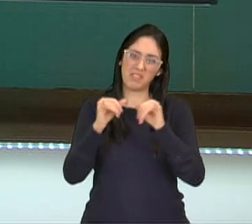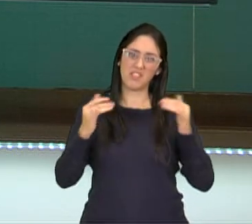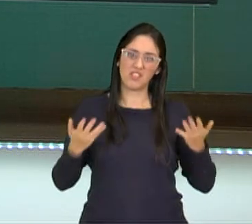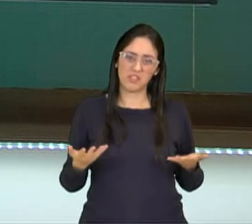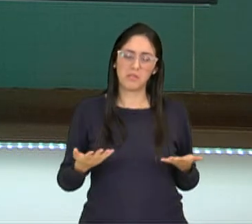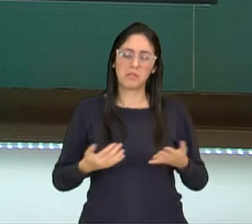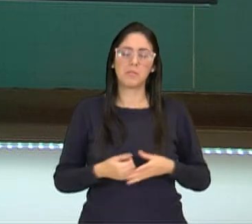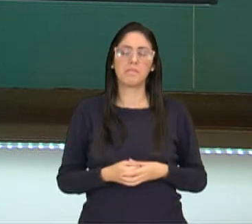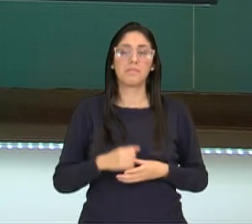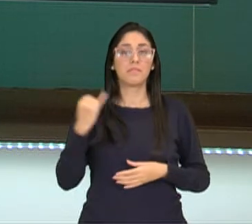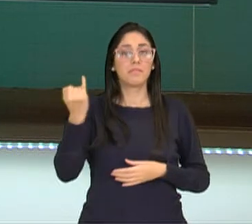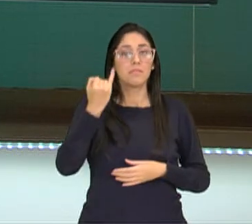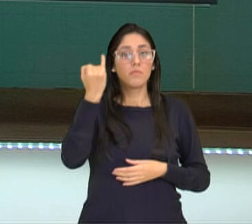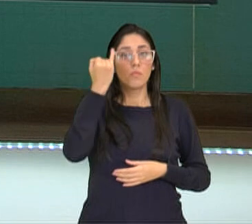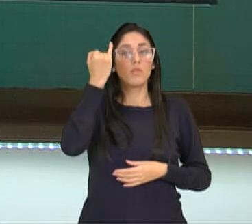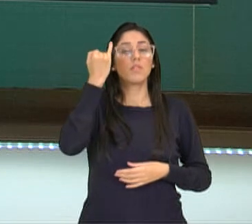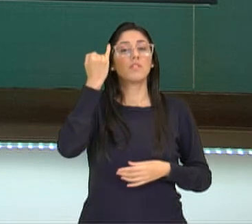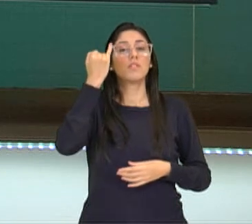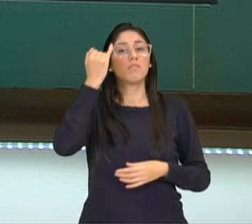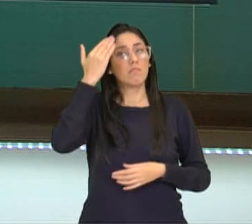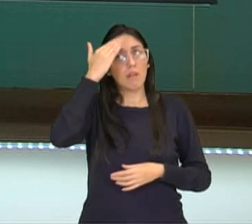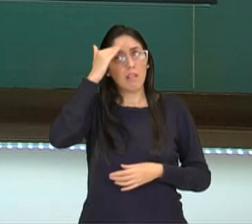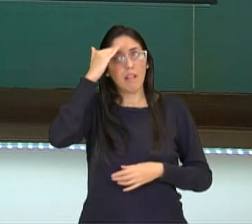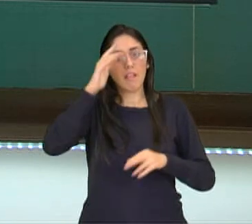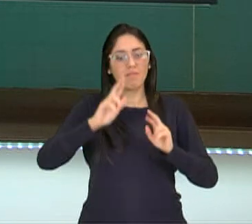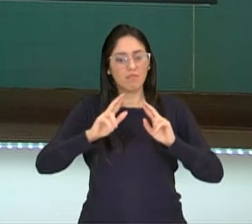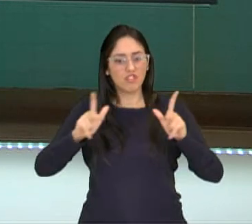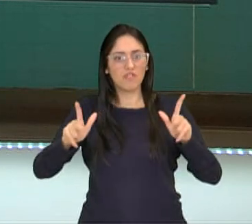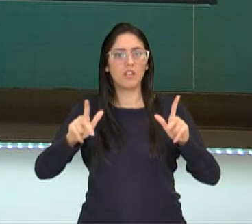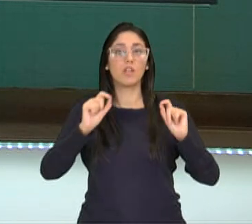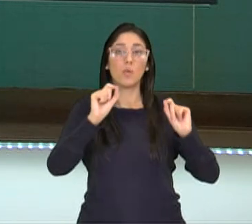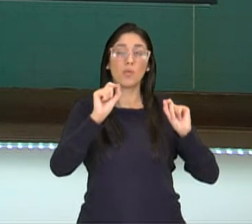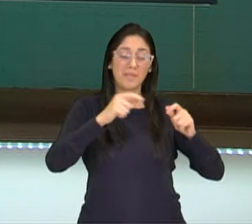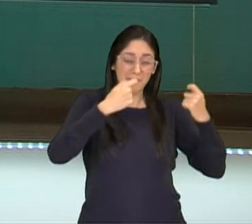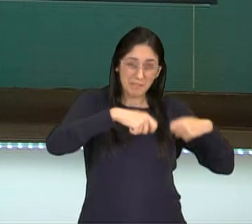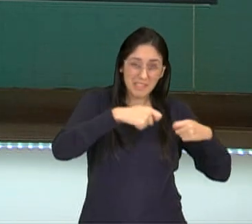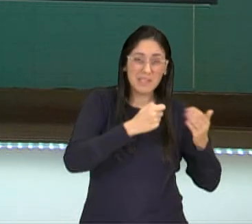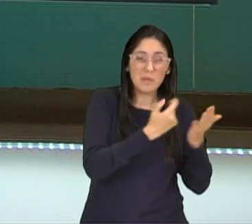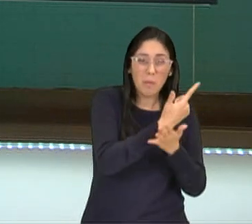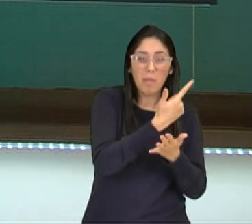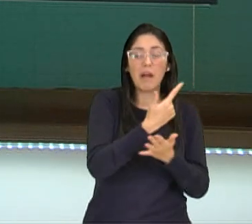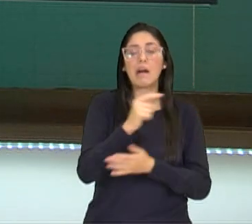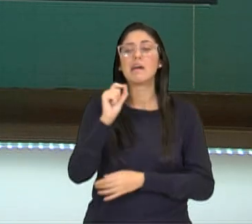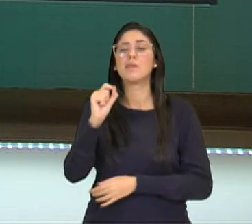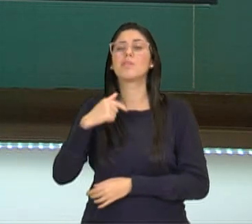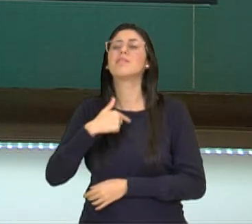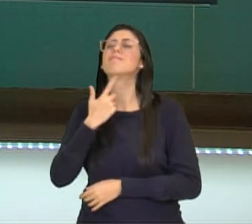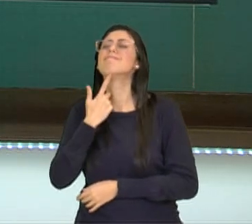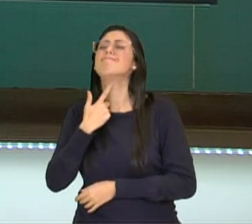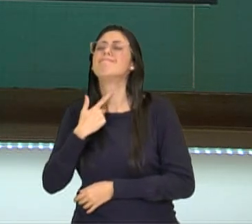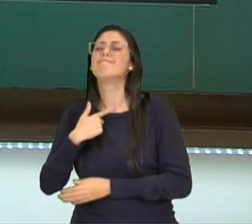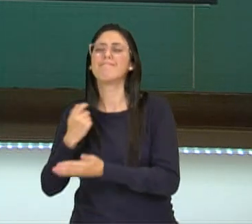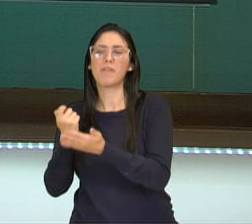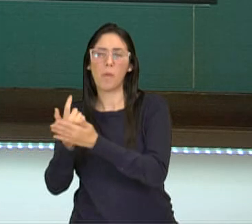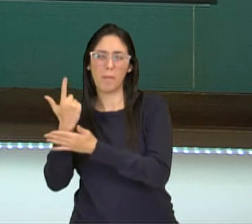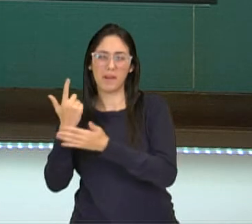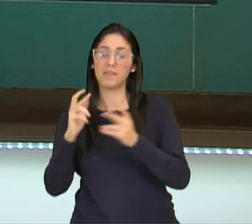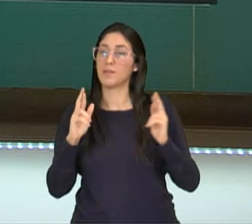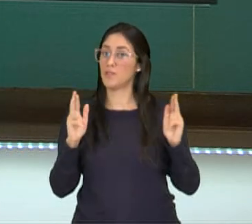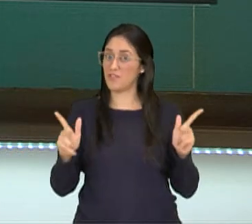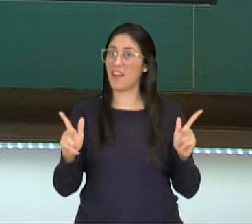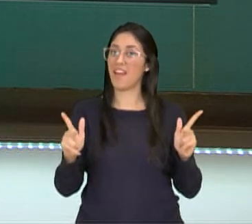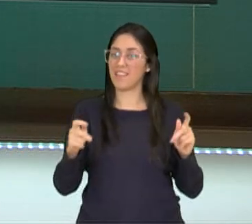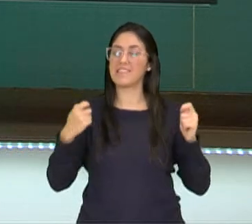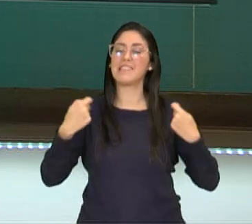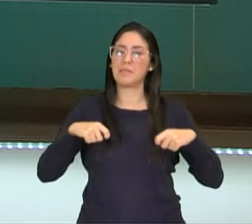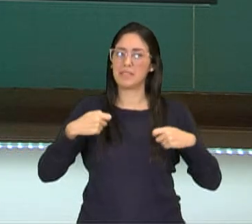precisa diferenciar o que é uma necessidade e o que é um desejo, né? Isso nós precisamos ter muito